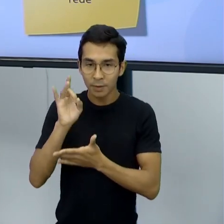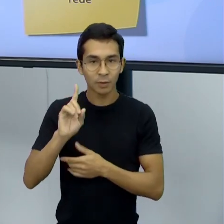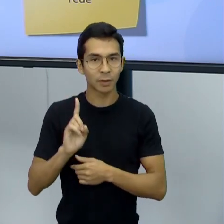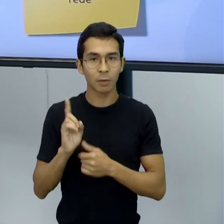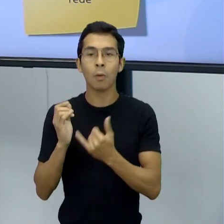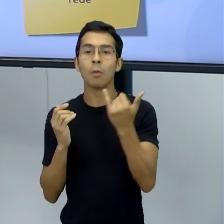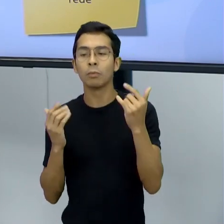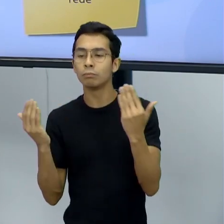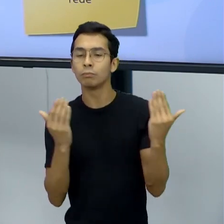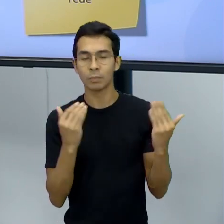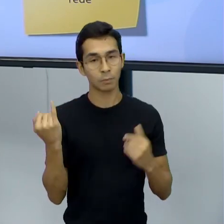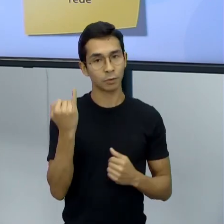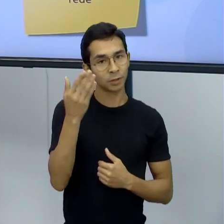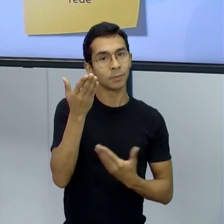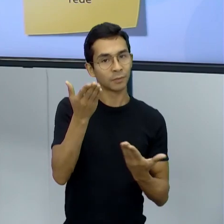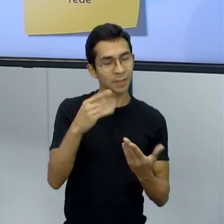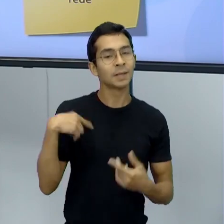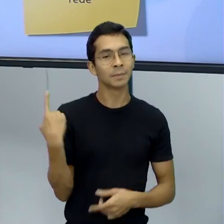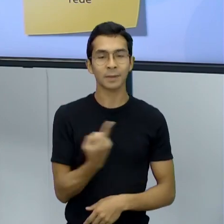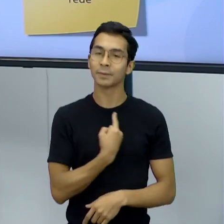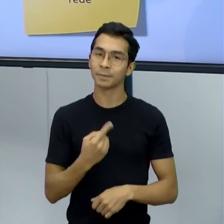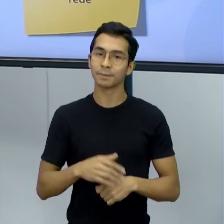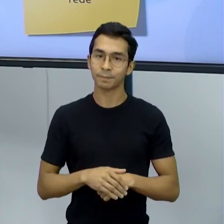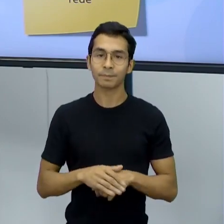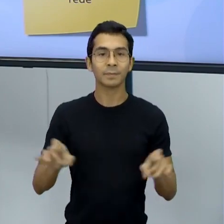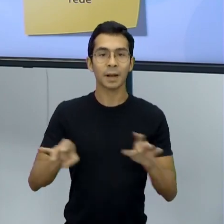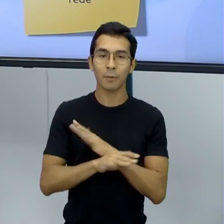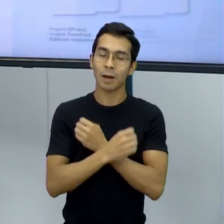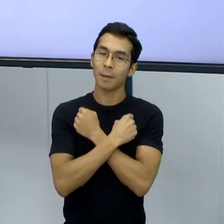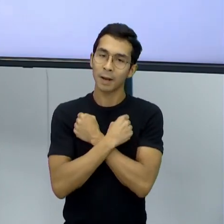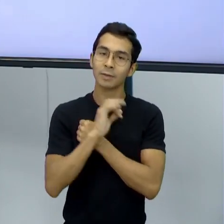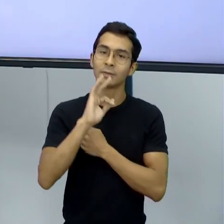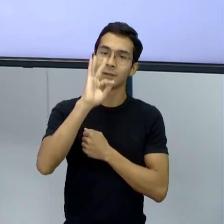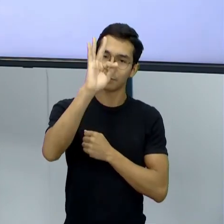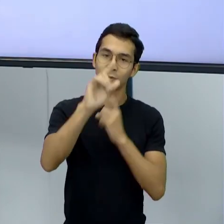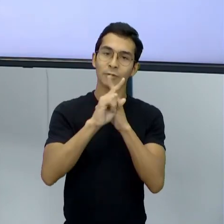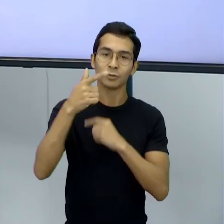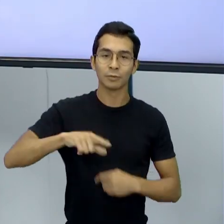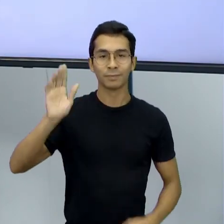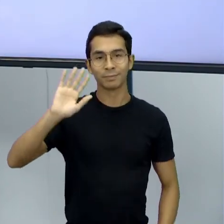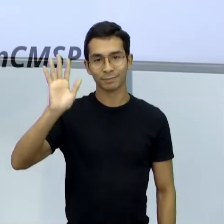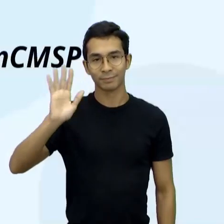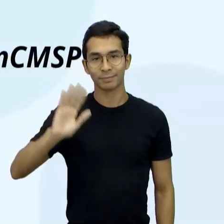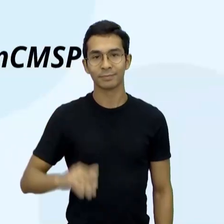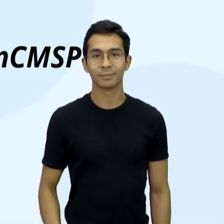vocês, para todos nós. Então, aqui encerramos. Um grande abraço, até a próxima aula. Tchau, tchau. Valeu!